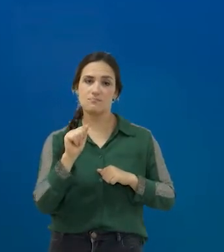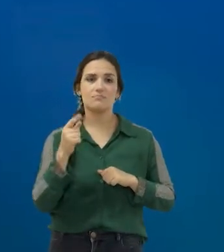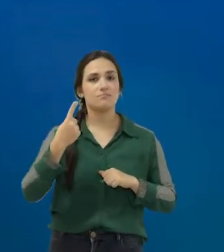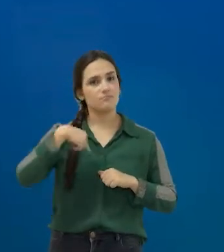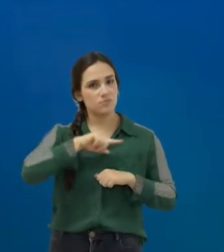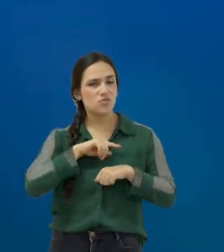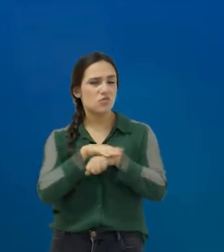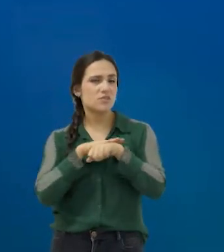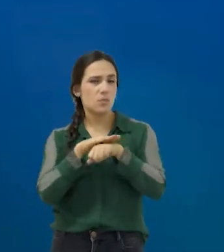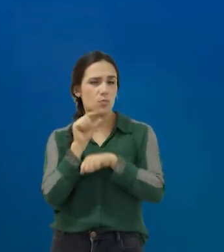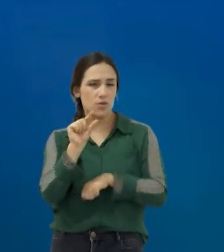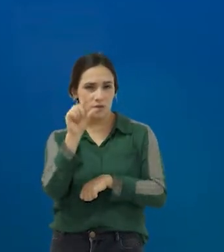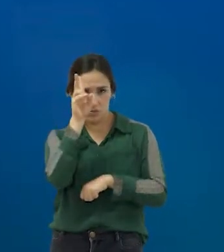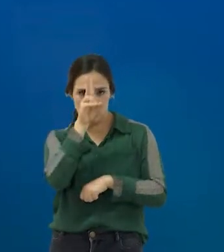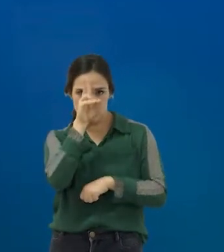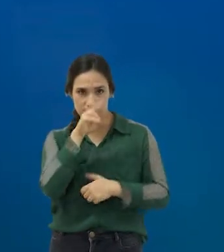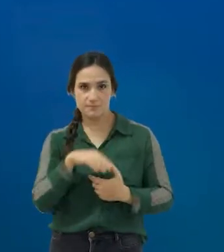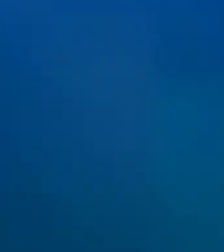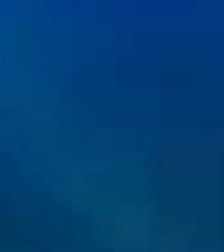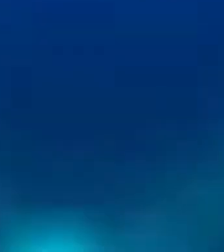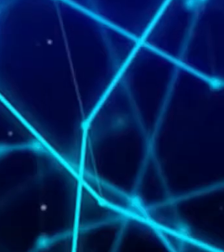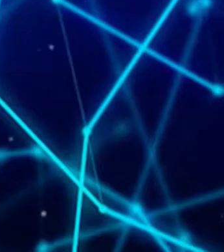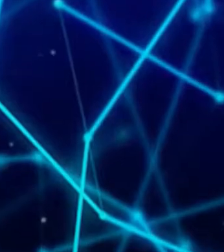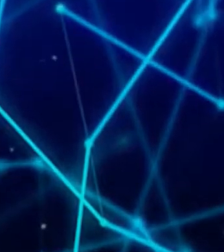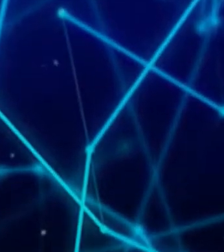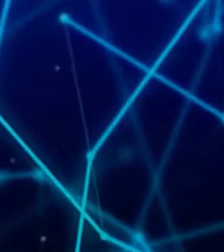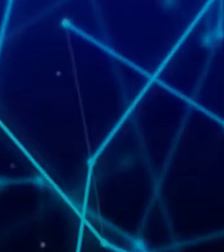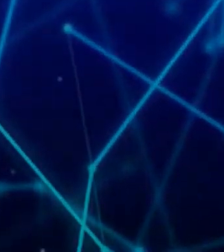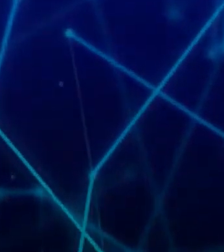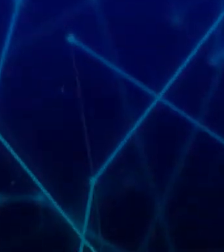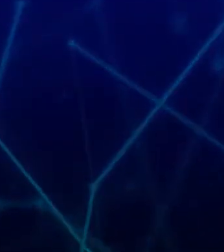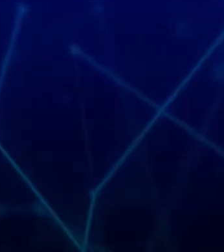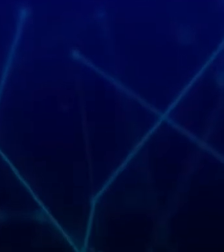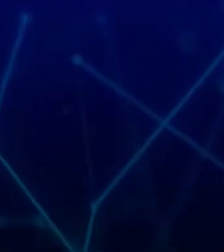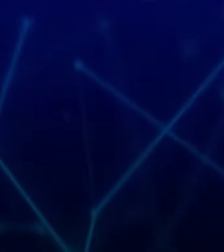óssea e a gente vai conversar um pouquinho sobre a história dele.